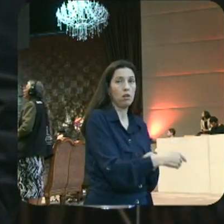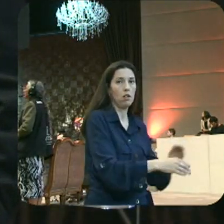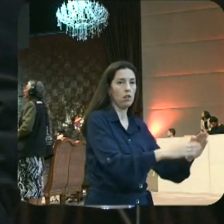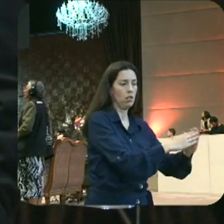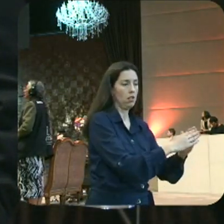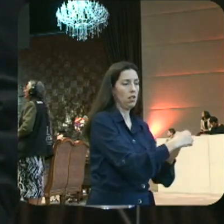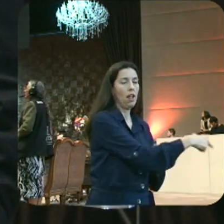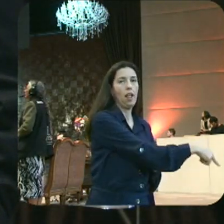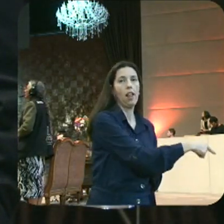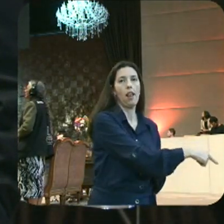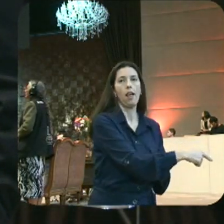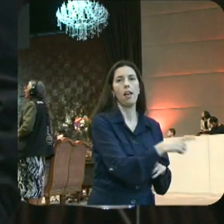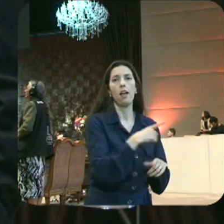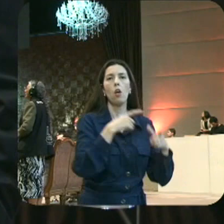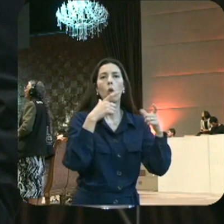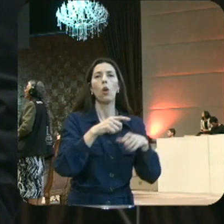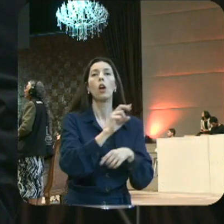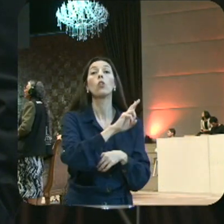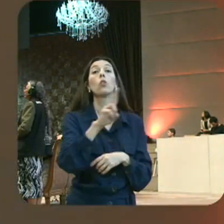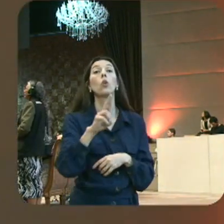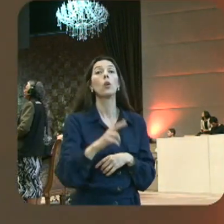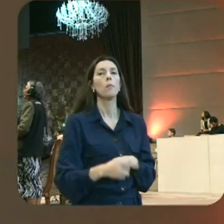Vale da Desgraça.